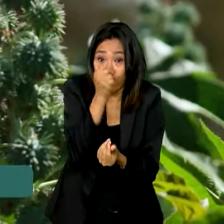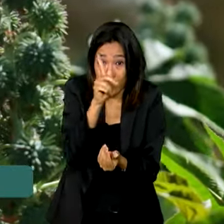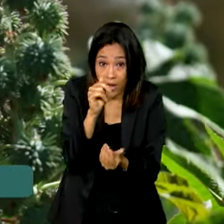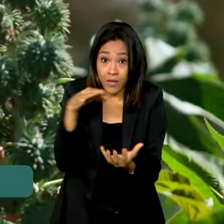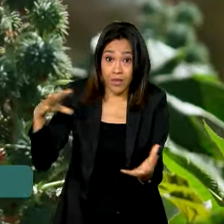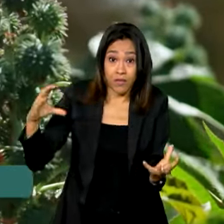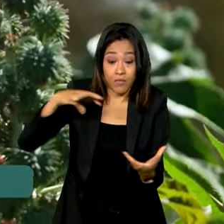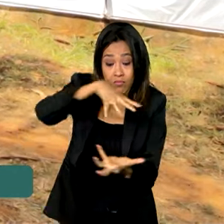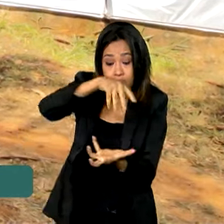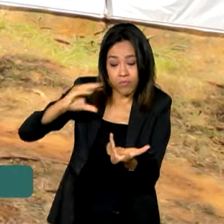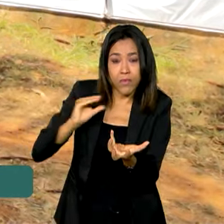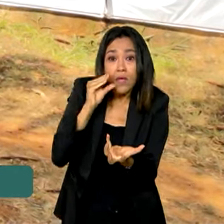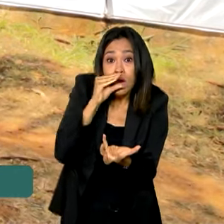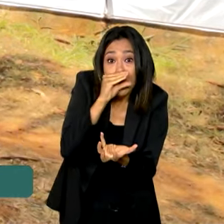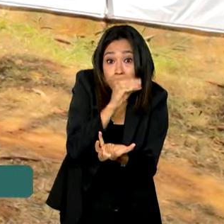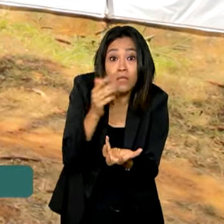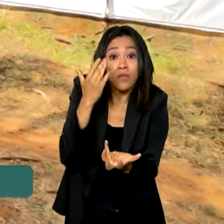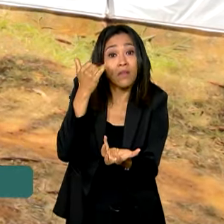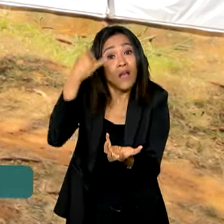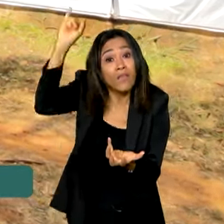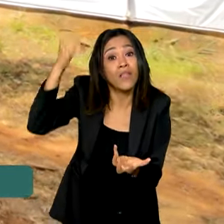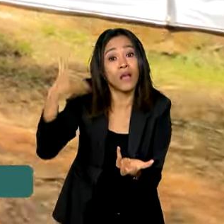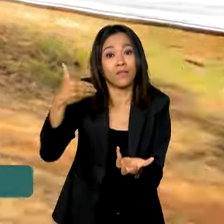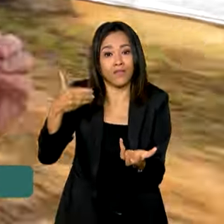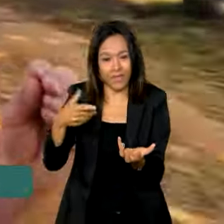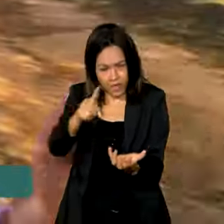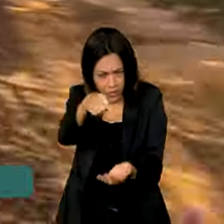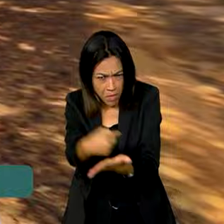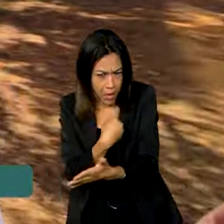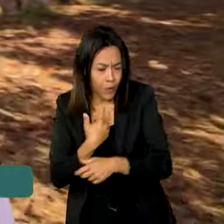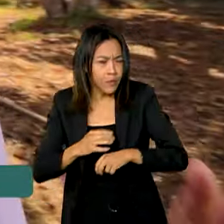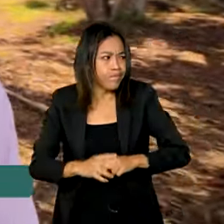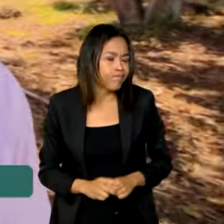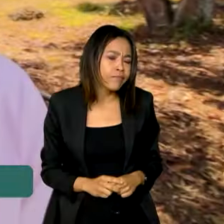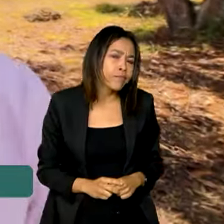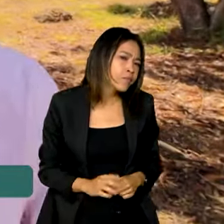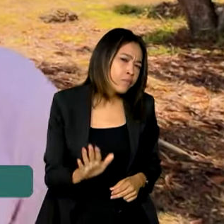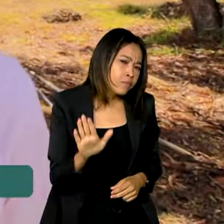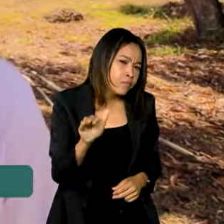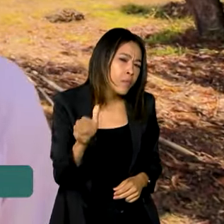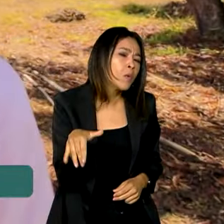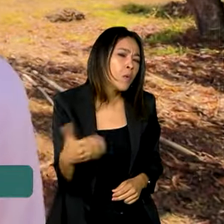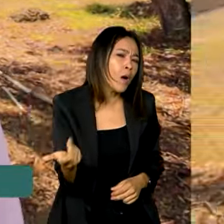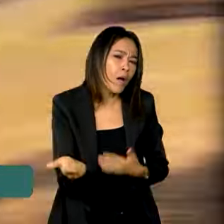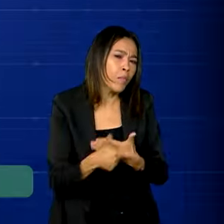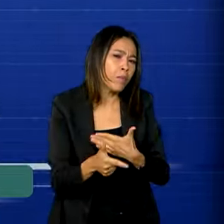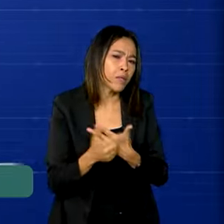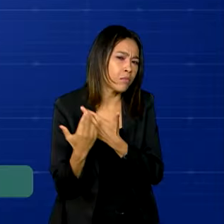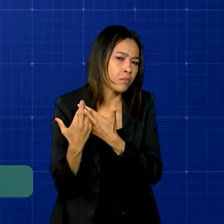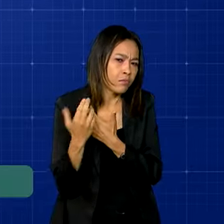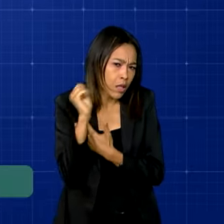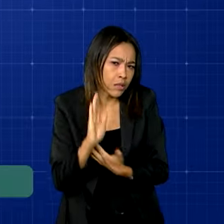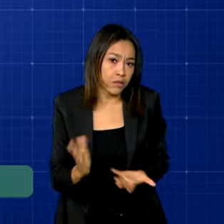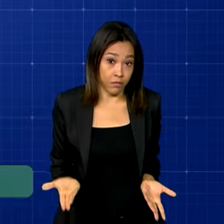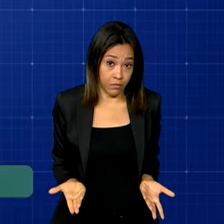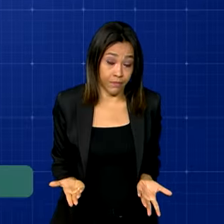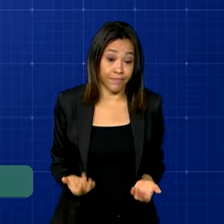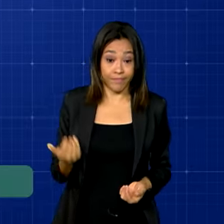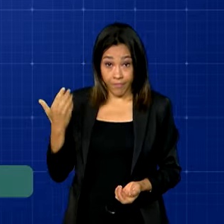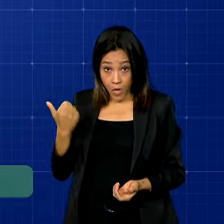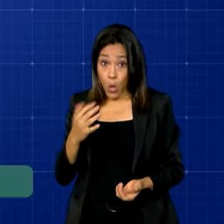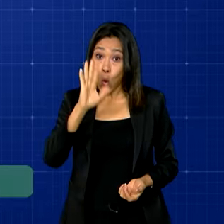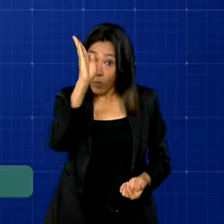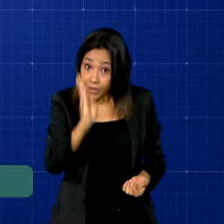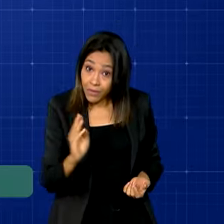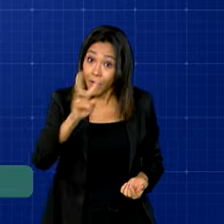temperatura do planeta. Nessa hora você me pergunta, mas qual é o papel do Brasil nisso tudo? Como presidente